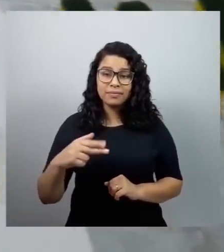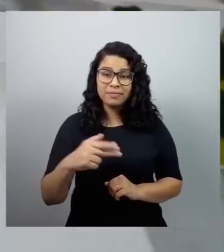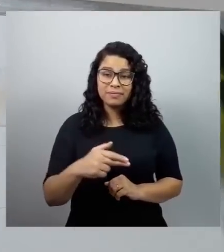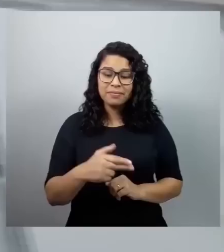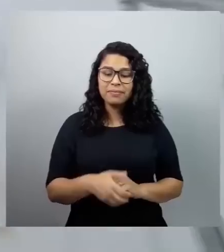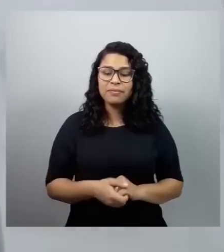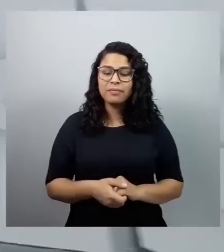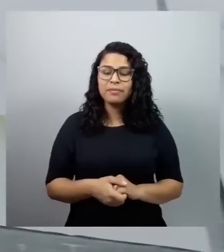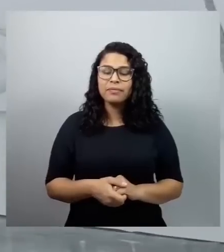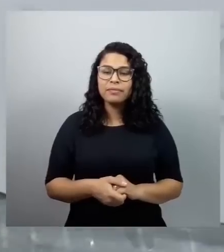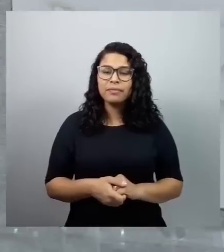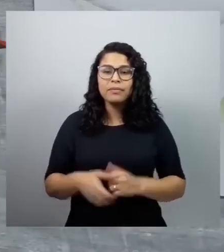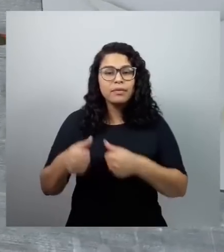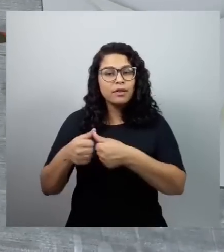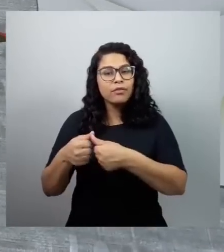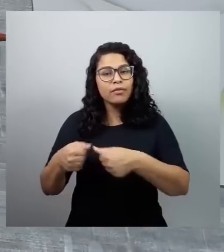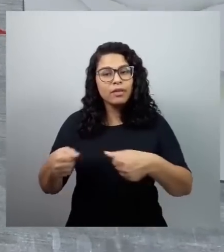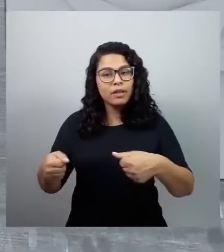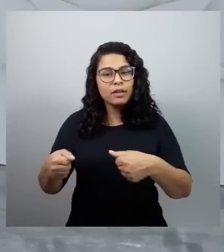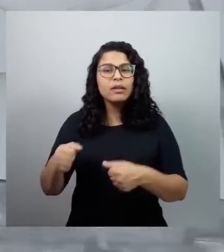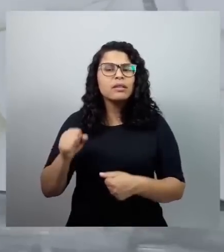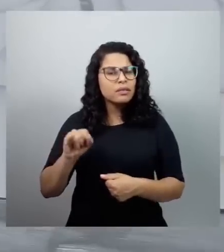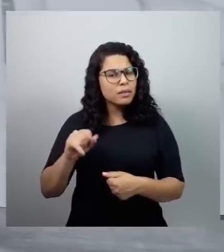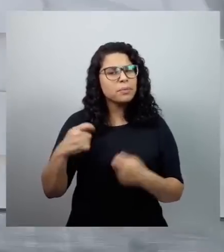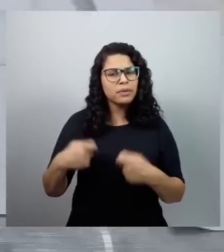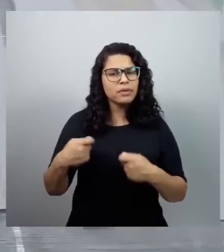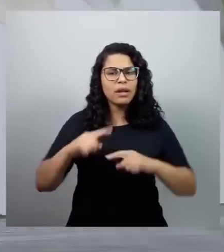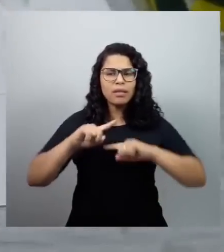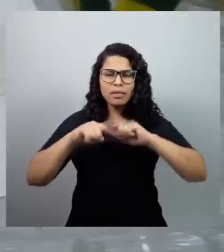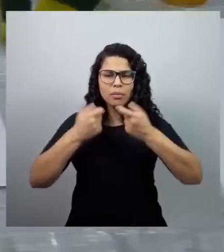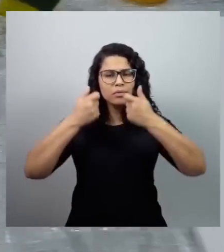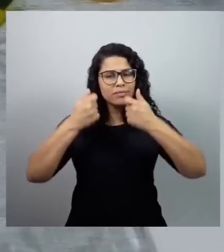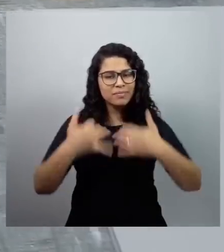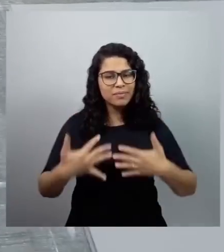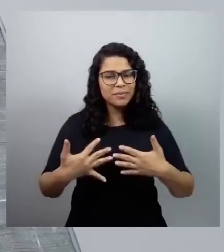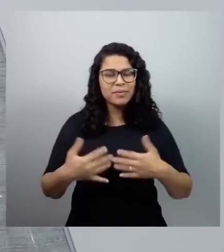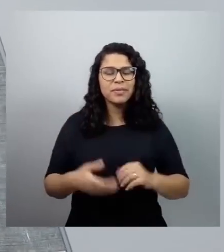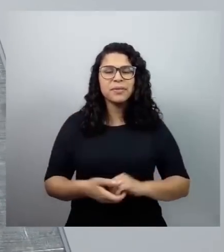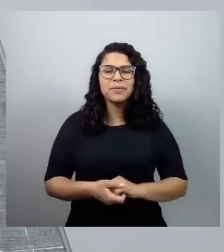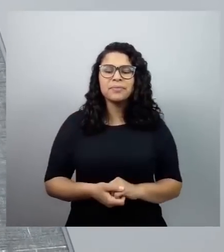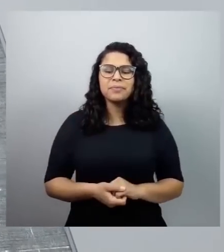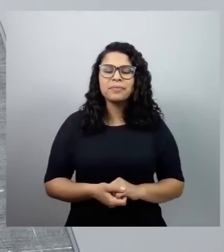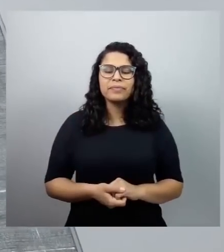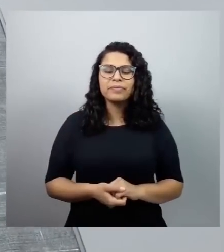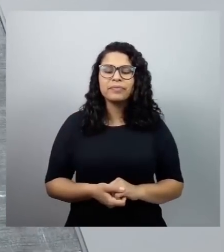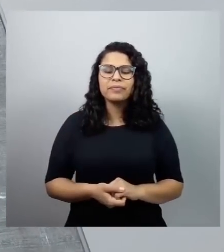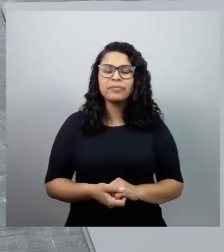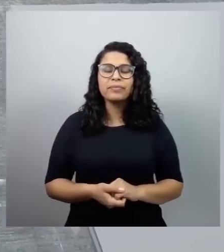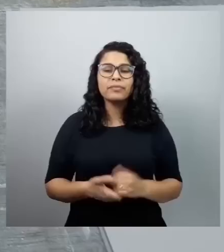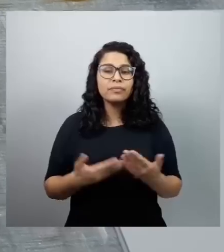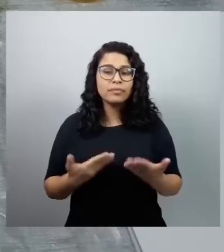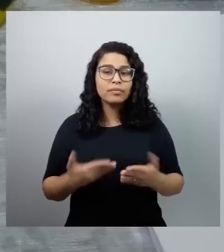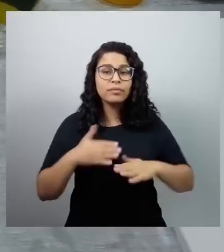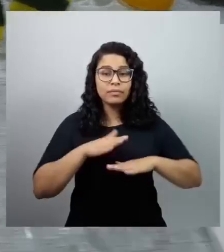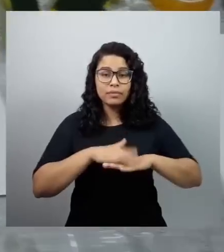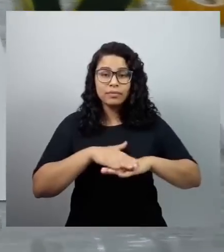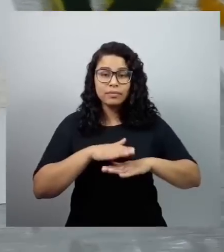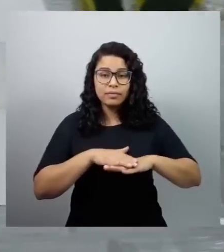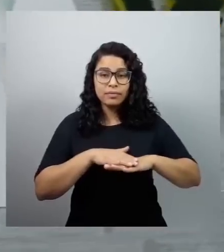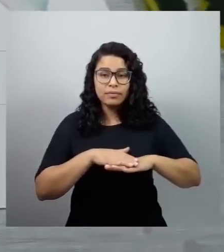tesoura e uma fita adesiva se precisar, tá bom? Vou explicar da fita adesiva. Então nós vamos